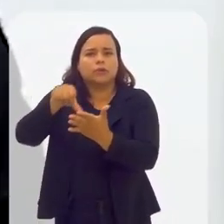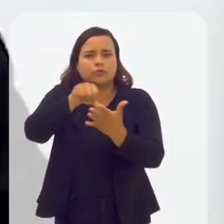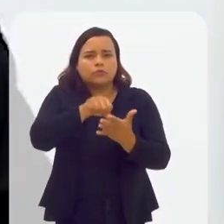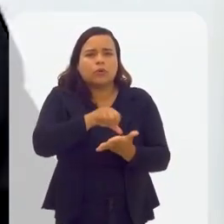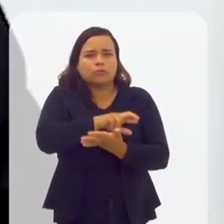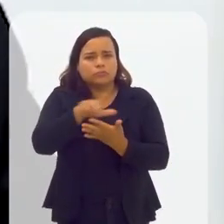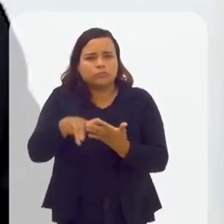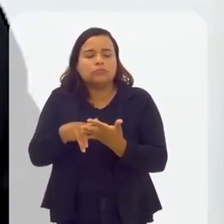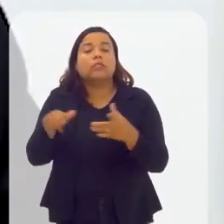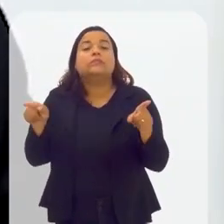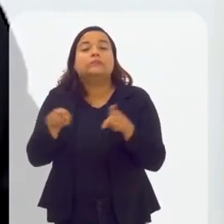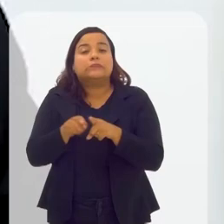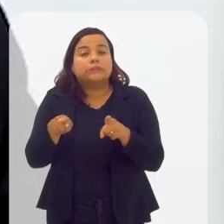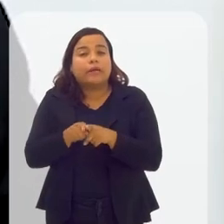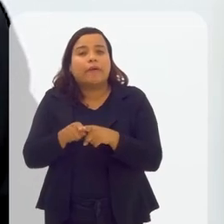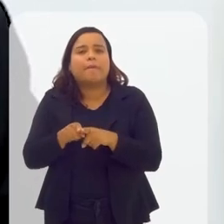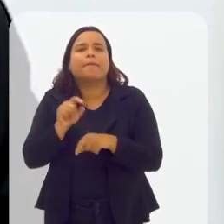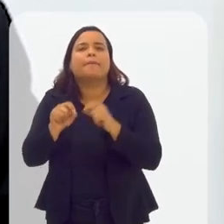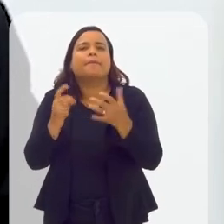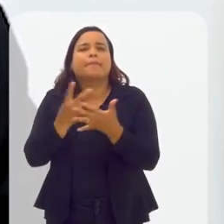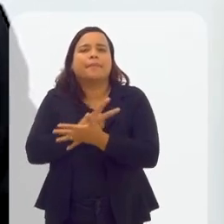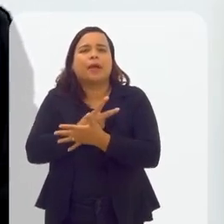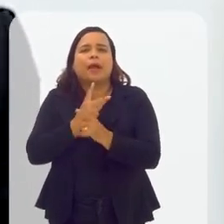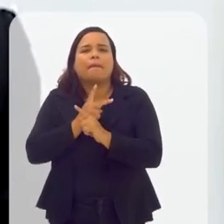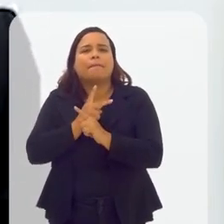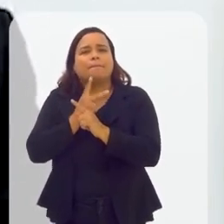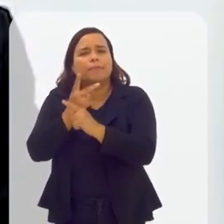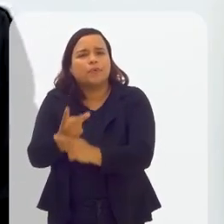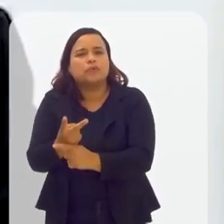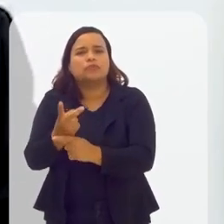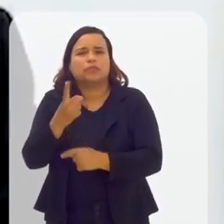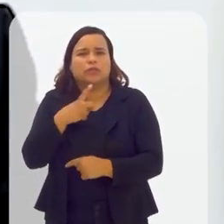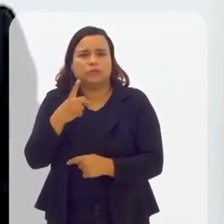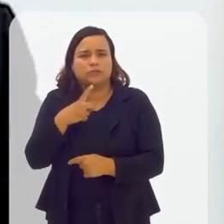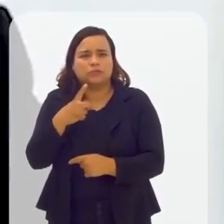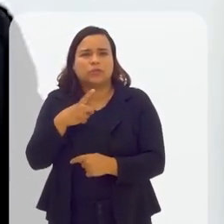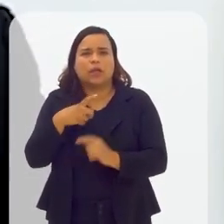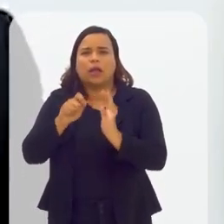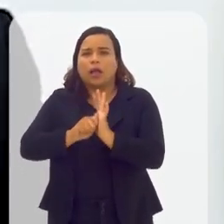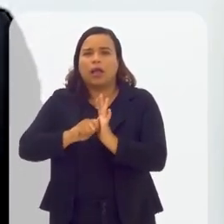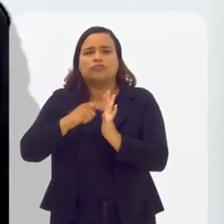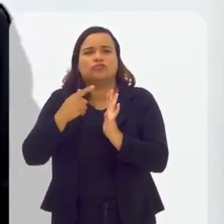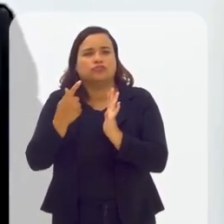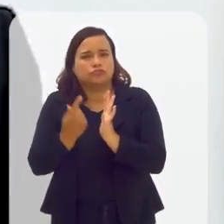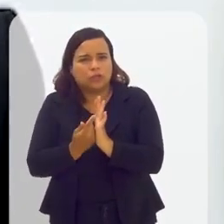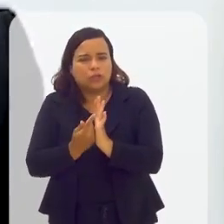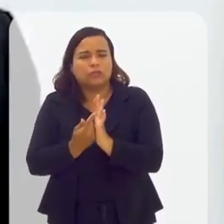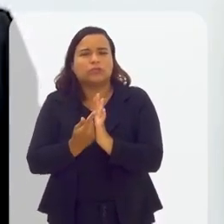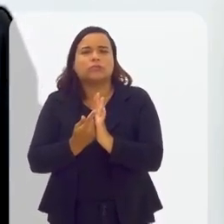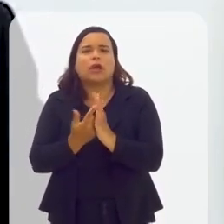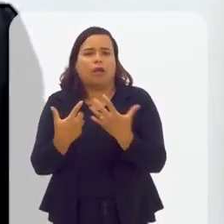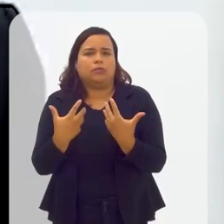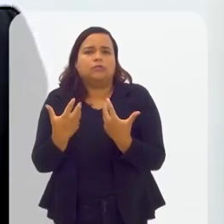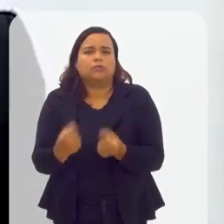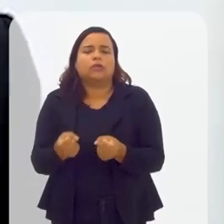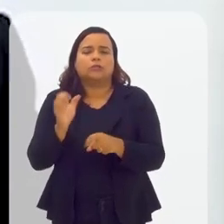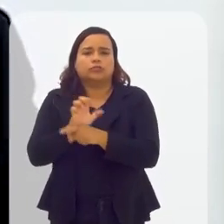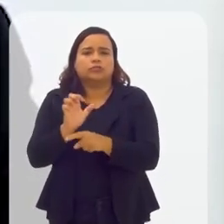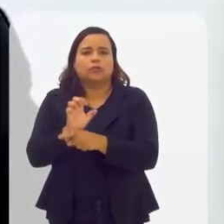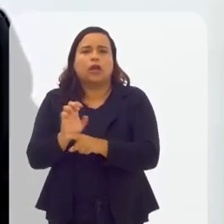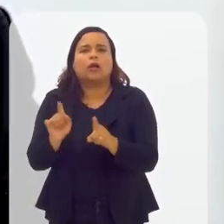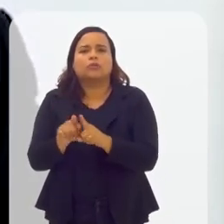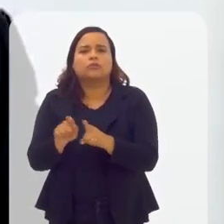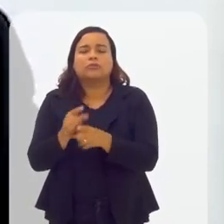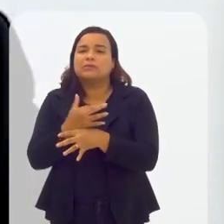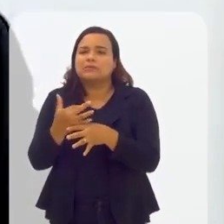setores, mas também na busca de uma agenda que permita ao nosso estado